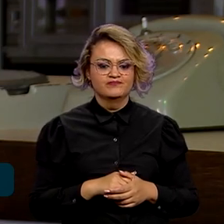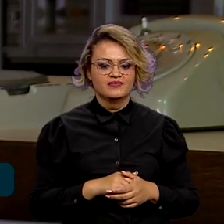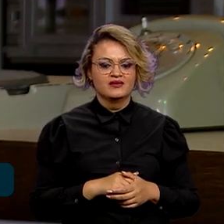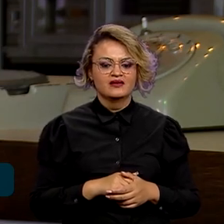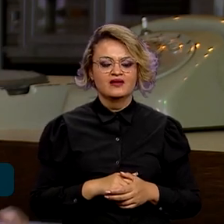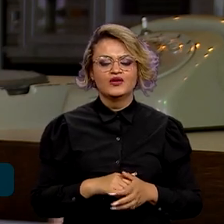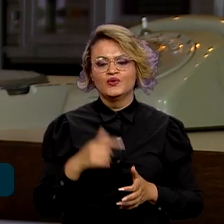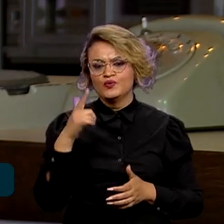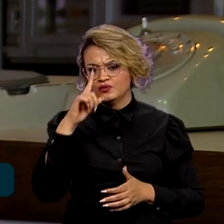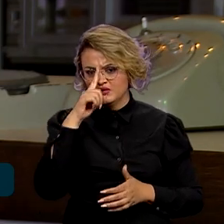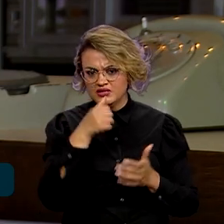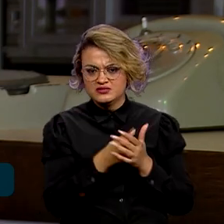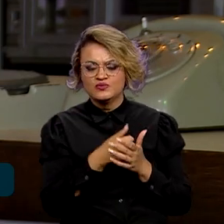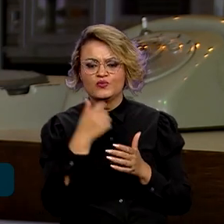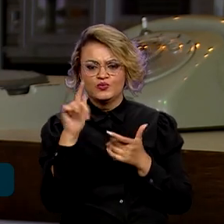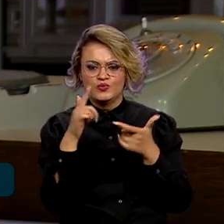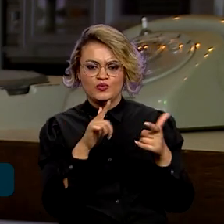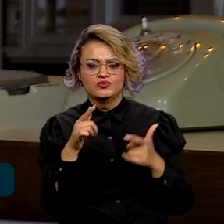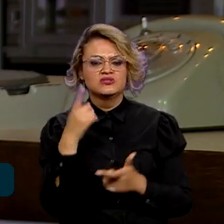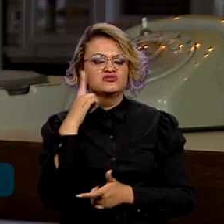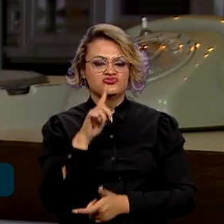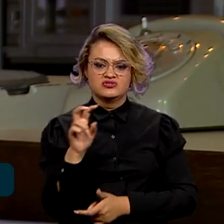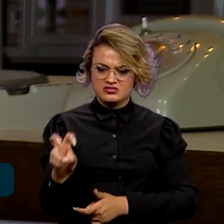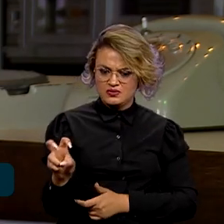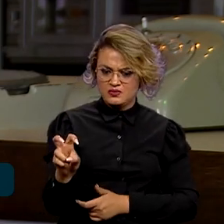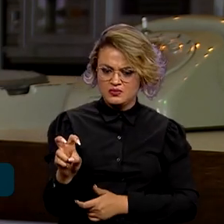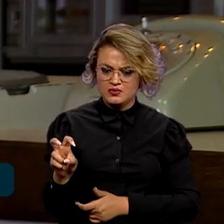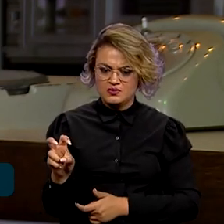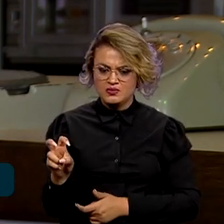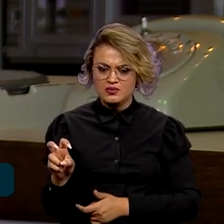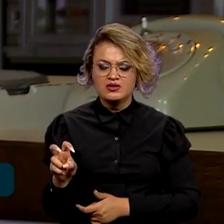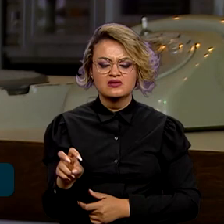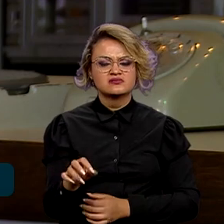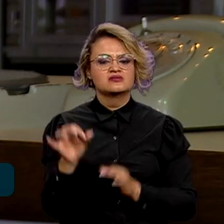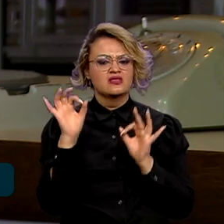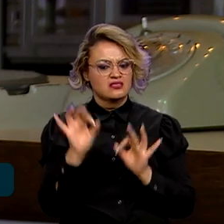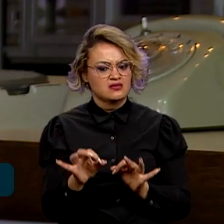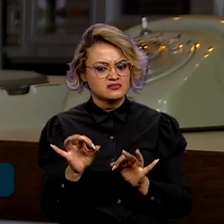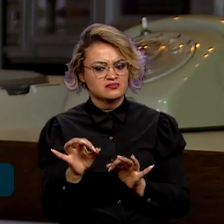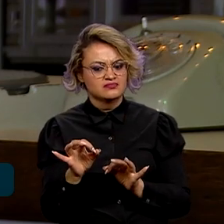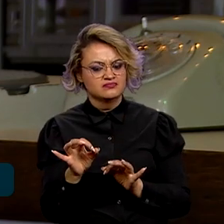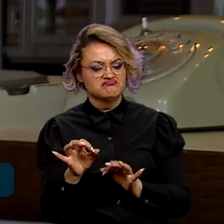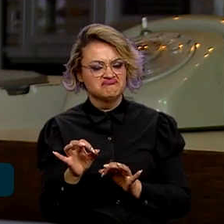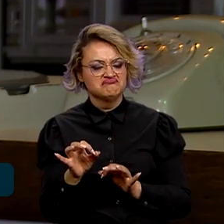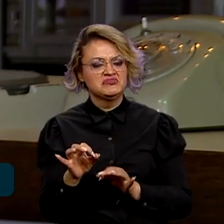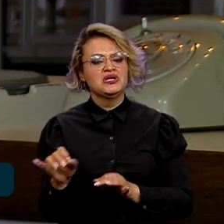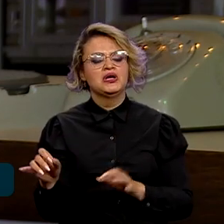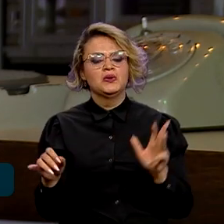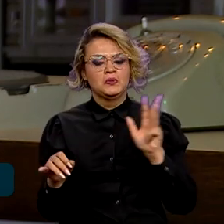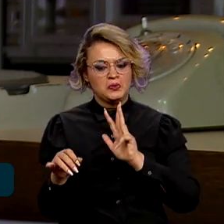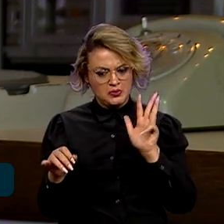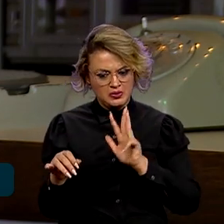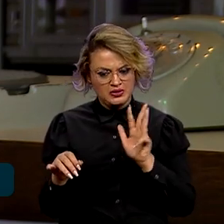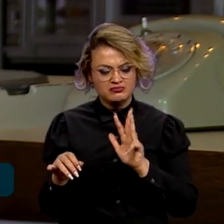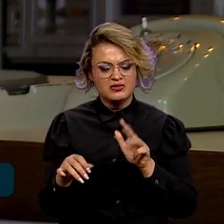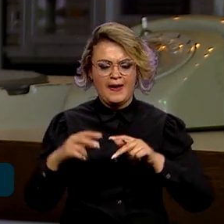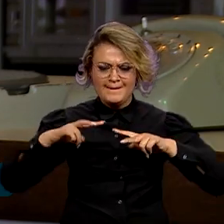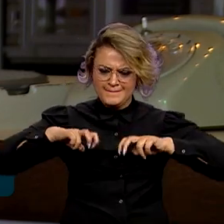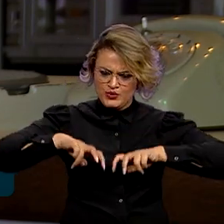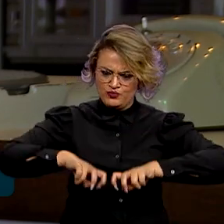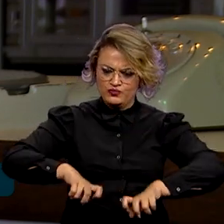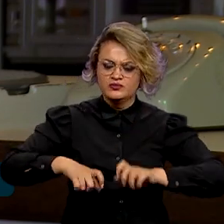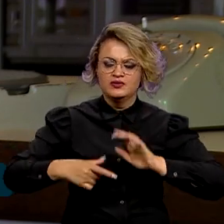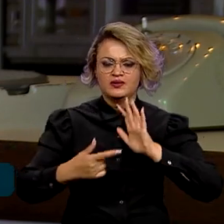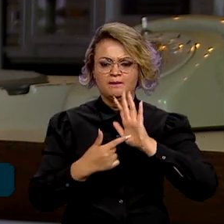a medidas, né, nesse dia 5, com certeza o presidente Lula aprofunda e mostra